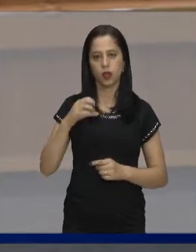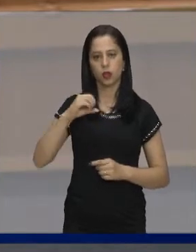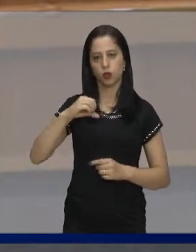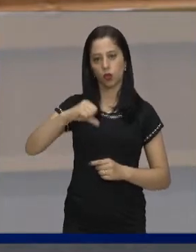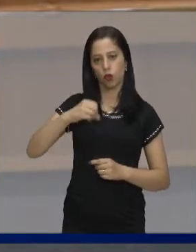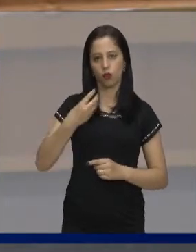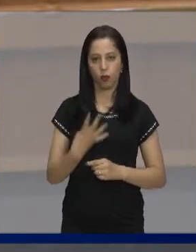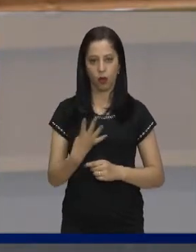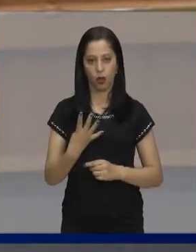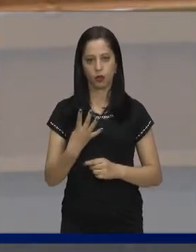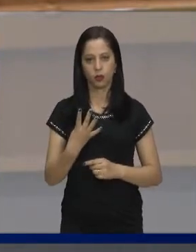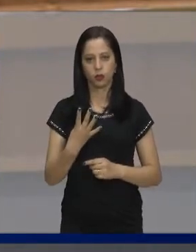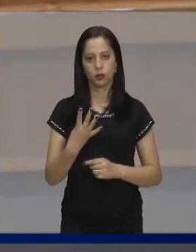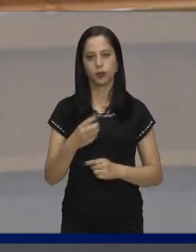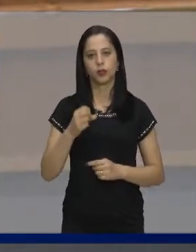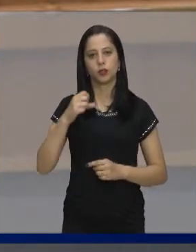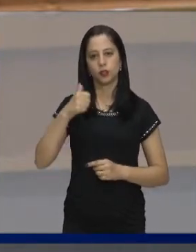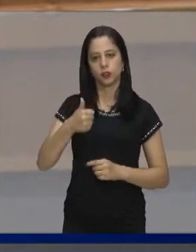13094/2021,